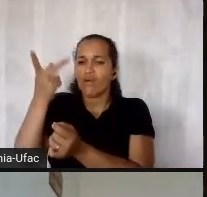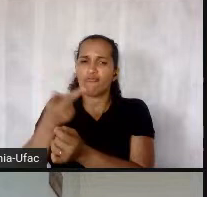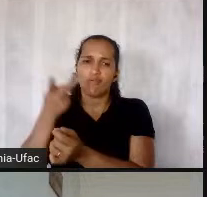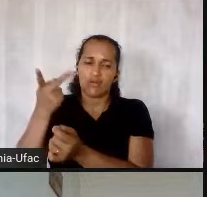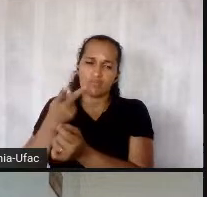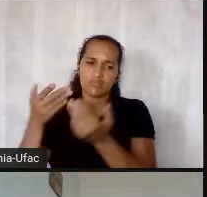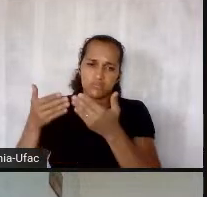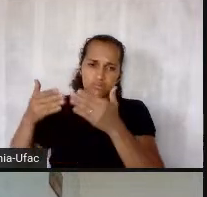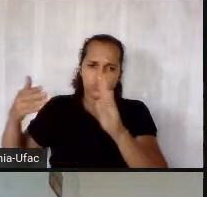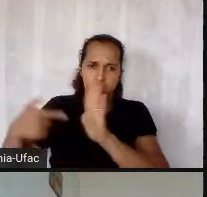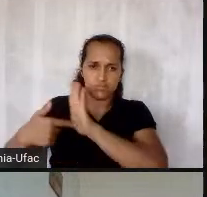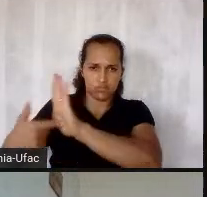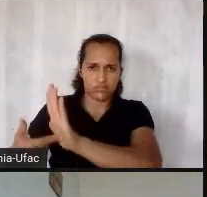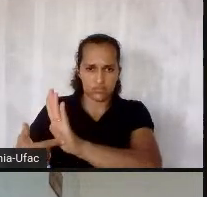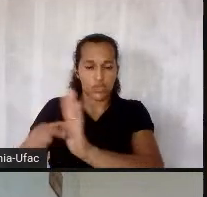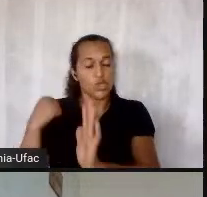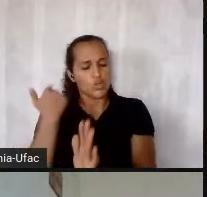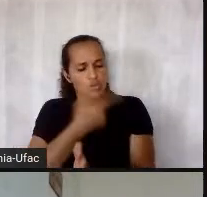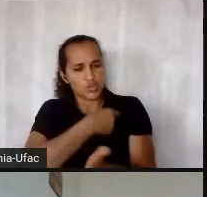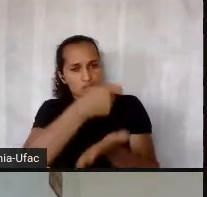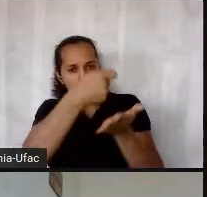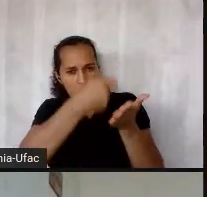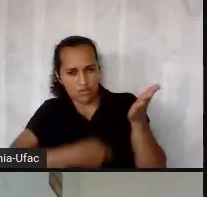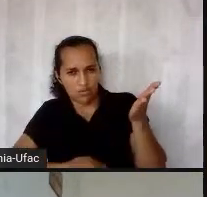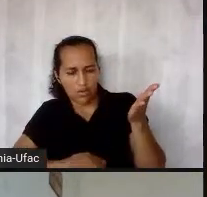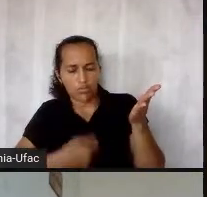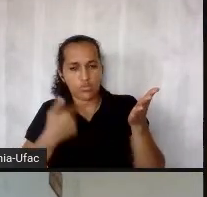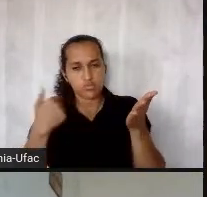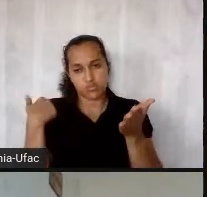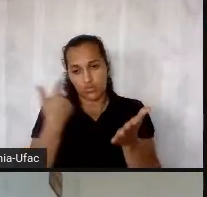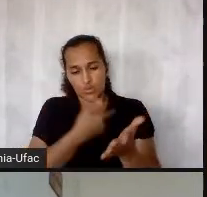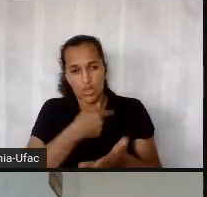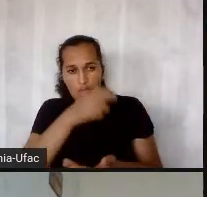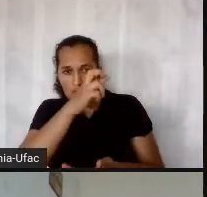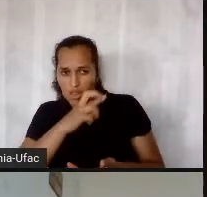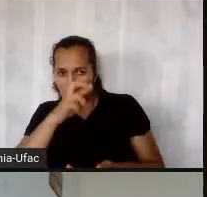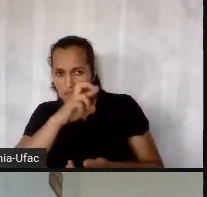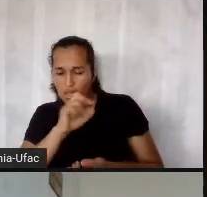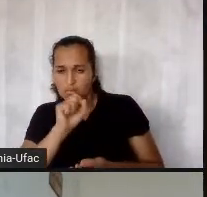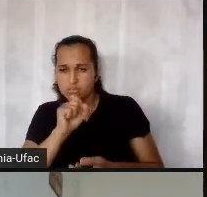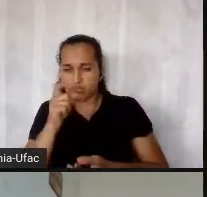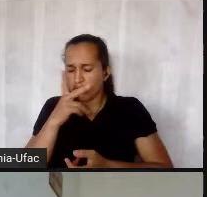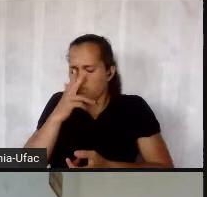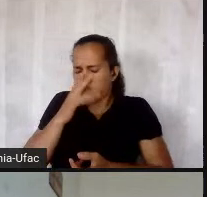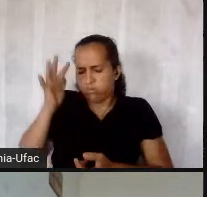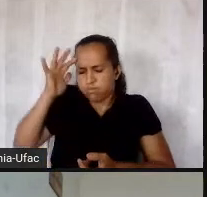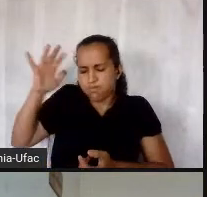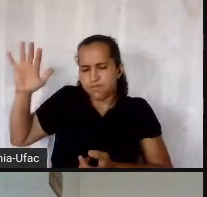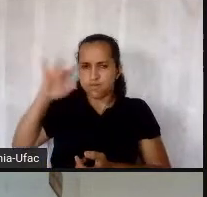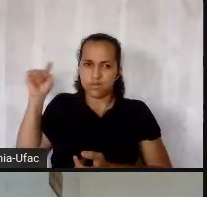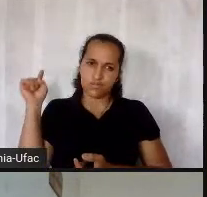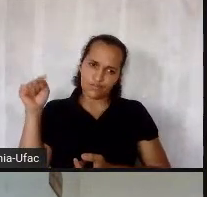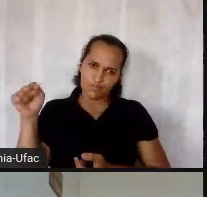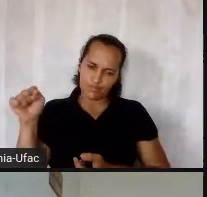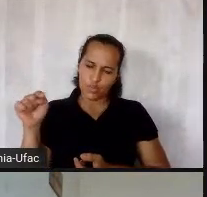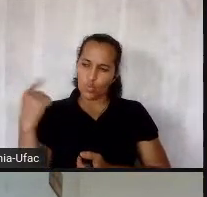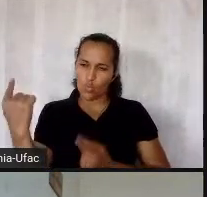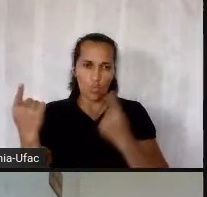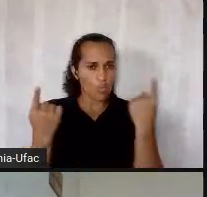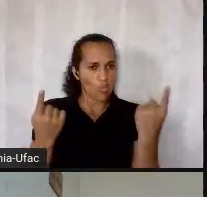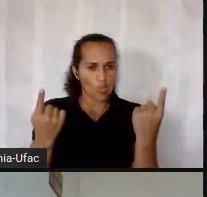Quando nós escrevemos, quando nós analisamos, nós estamos, de certa forma, iludidos com uma ou outra